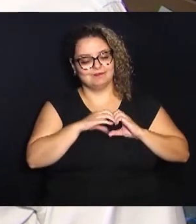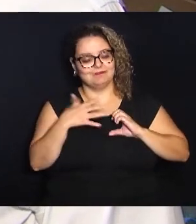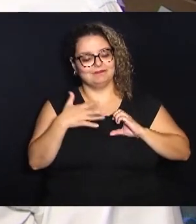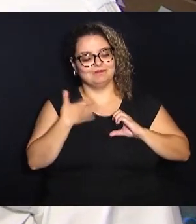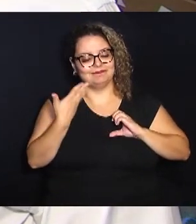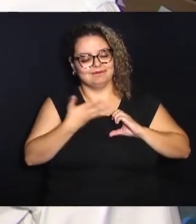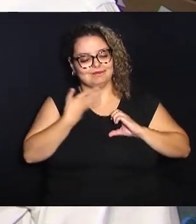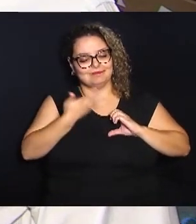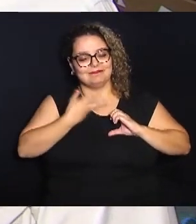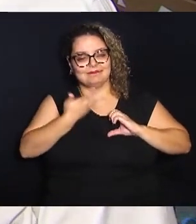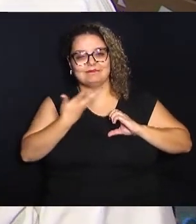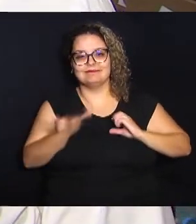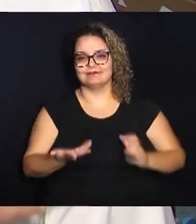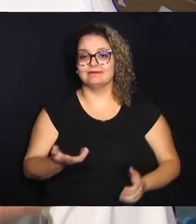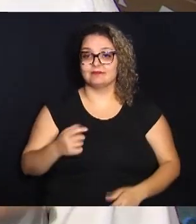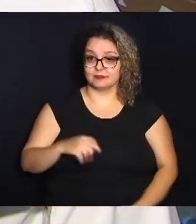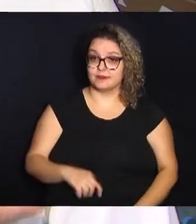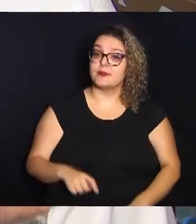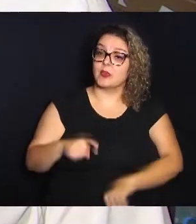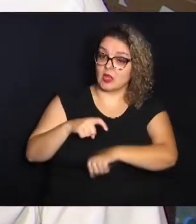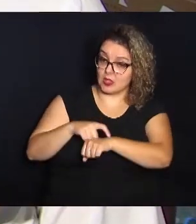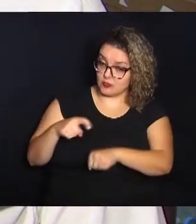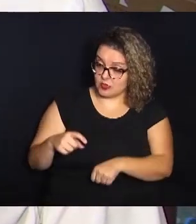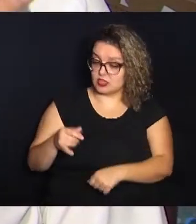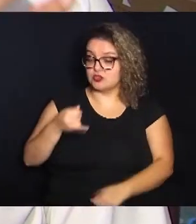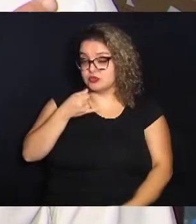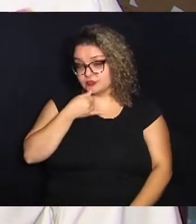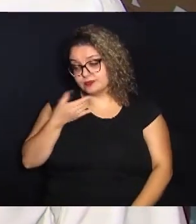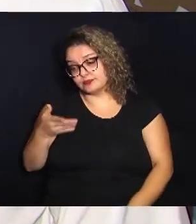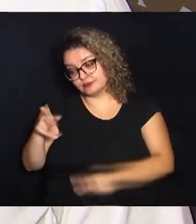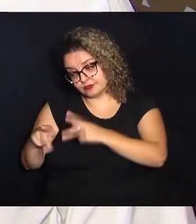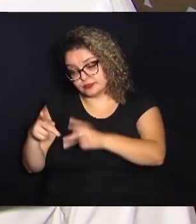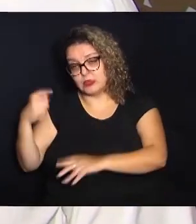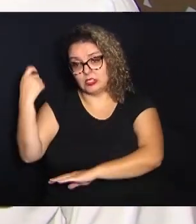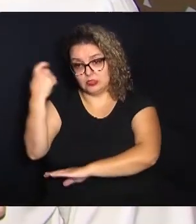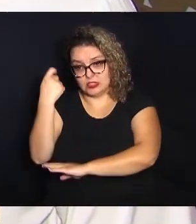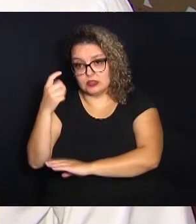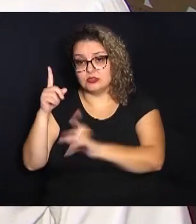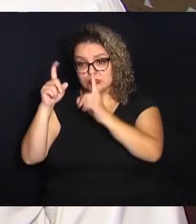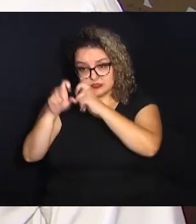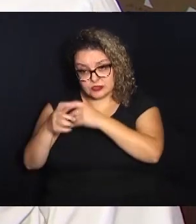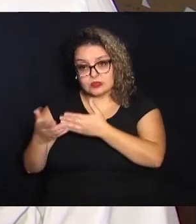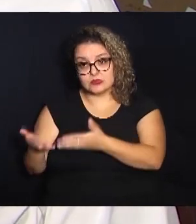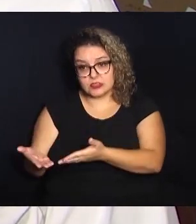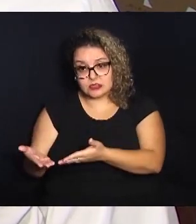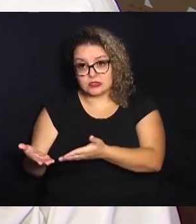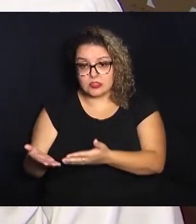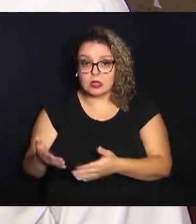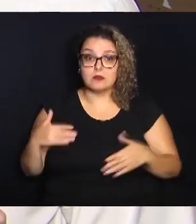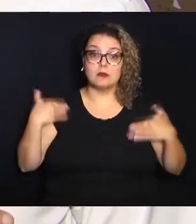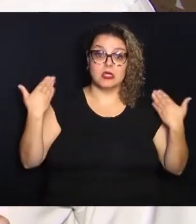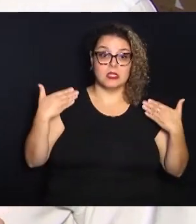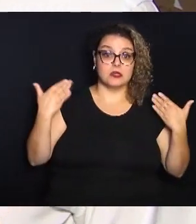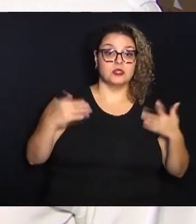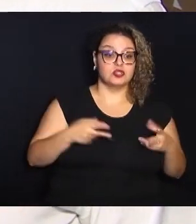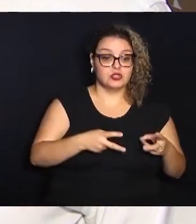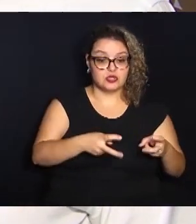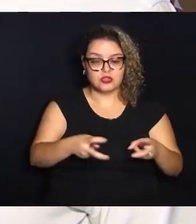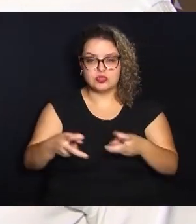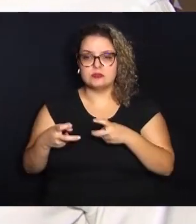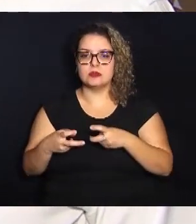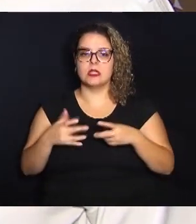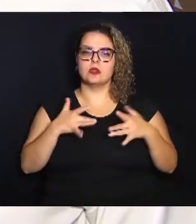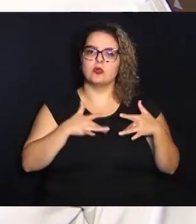se enche de alegria né Apesar desse momento de tristeza que é pro povo Gaúcho de dificuldade mas a alegria de perceber